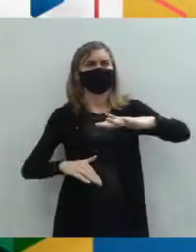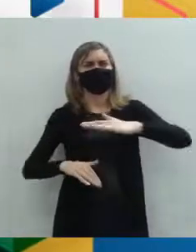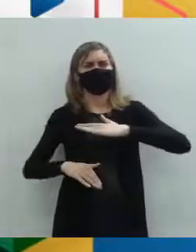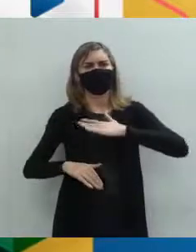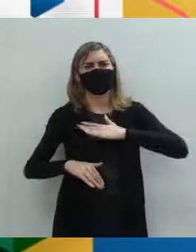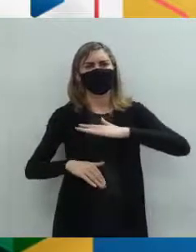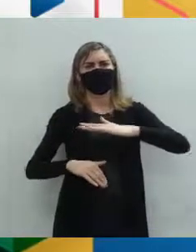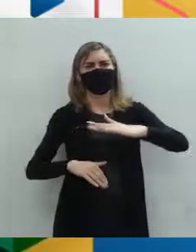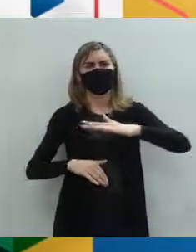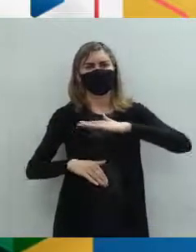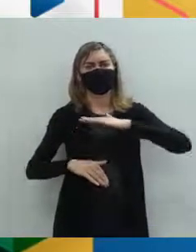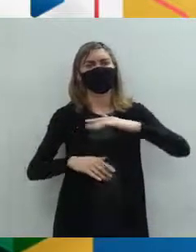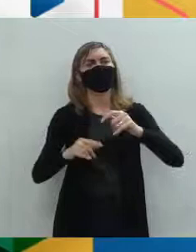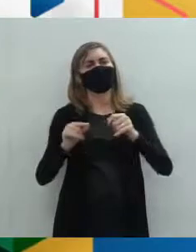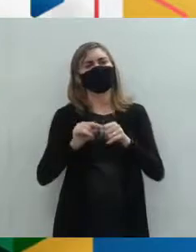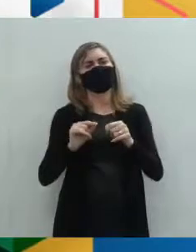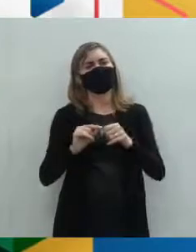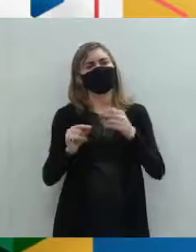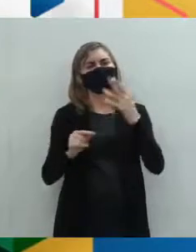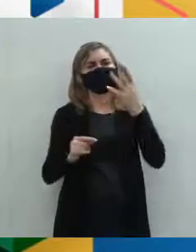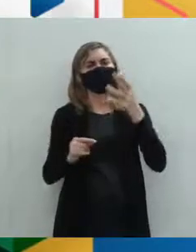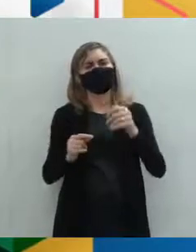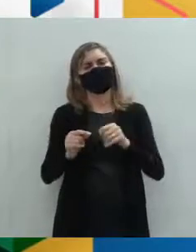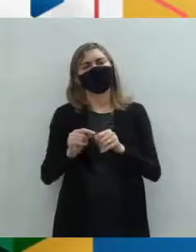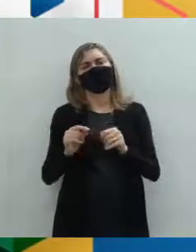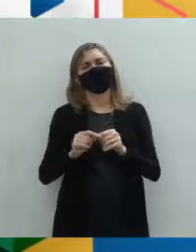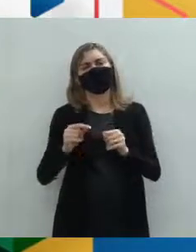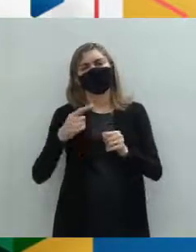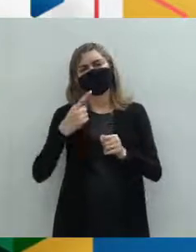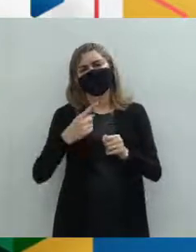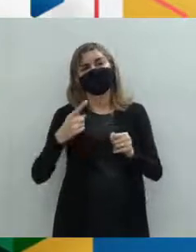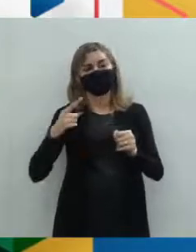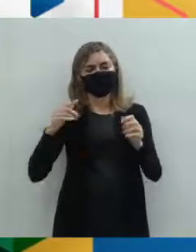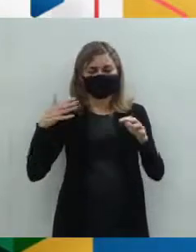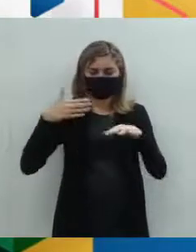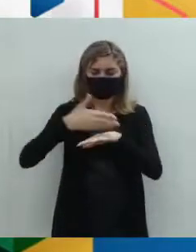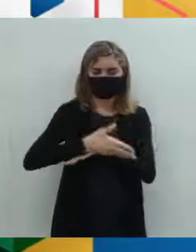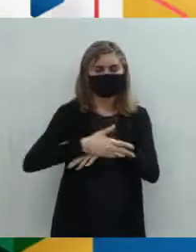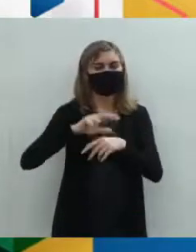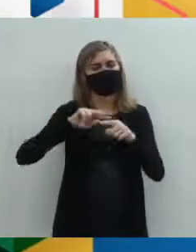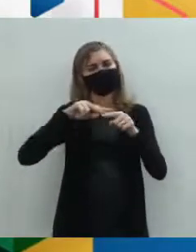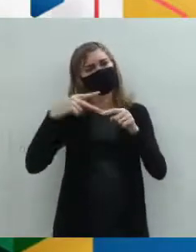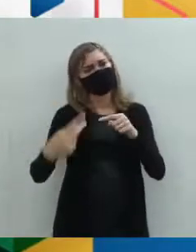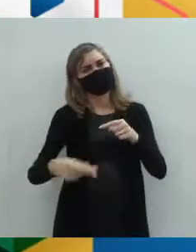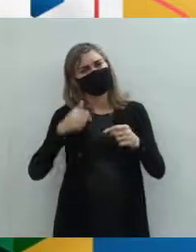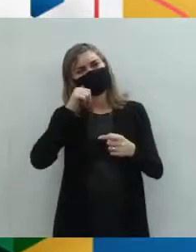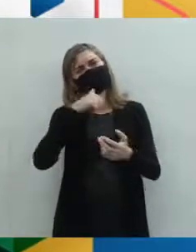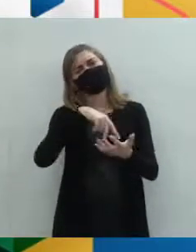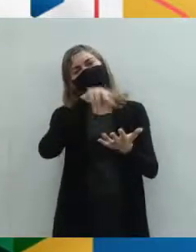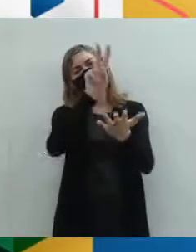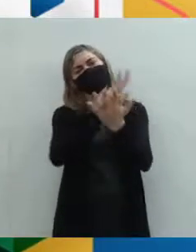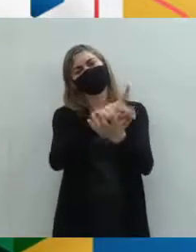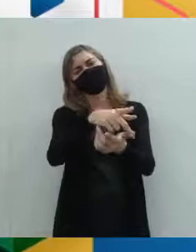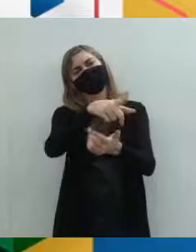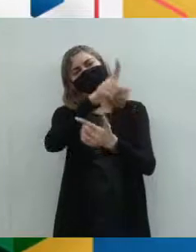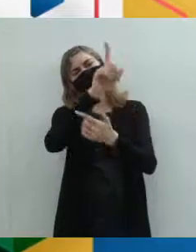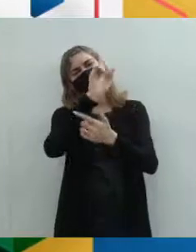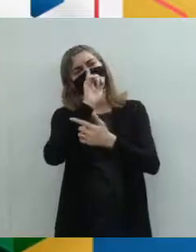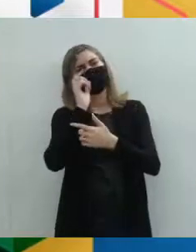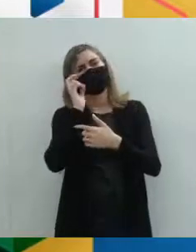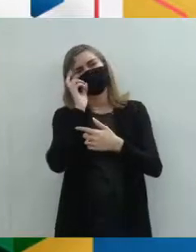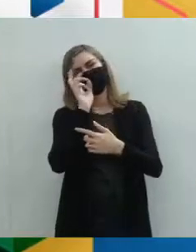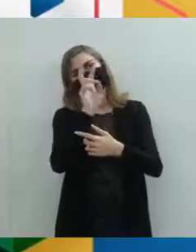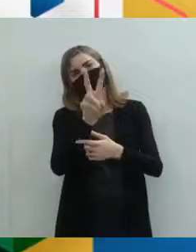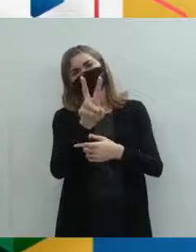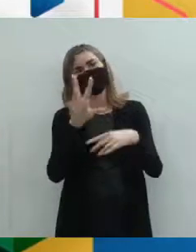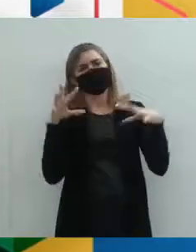vamos dizer, uma calçada, e ele vai fazer como se ele estivesse entrando nessa piscina, a mulher deitada com as pernas levantadas, você observa tudo isso,